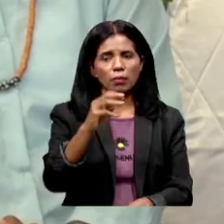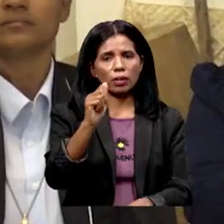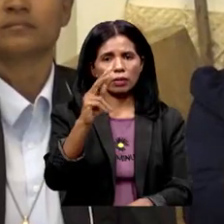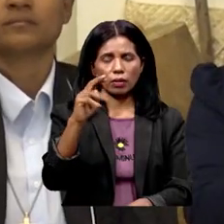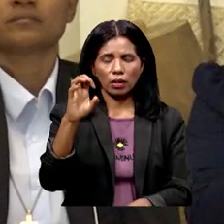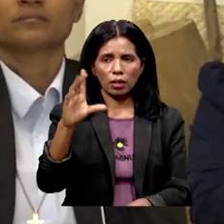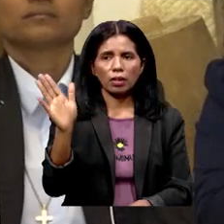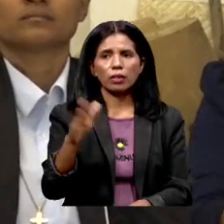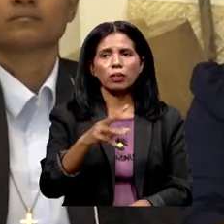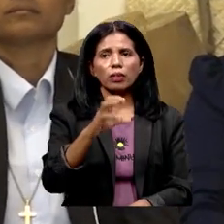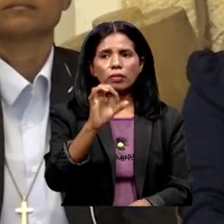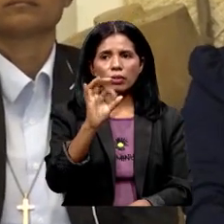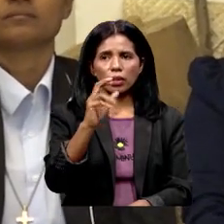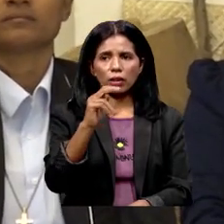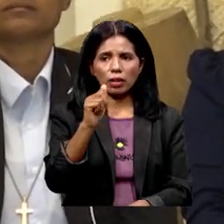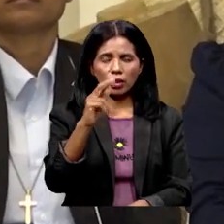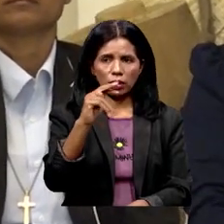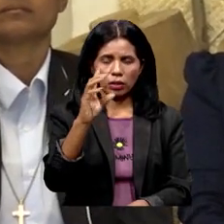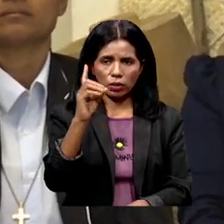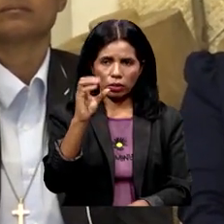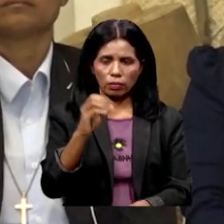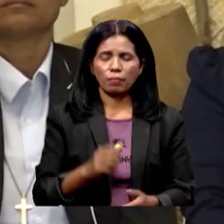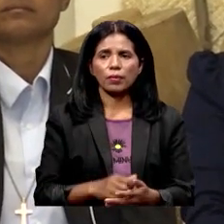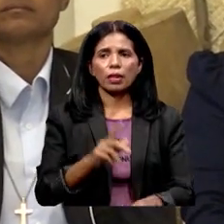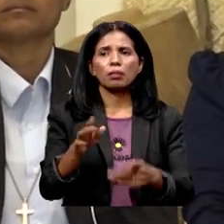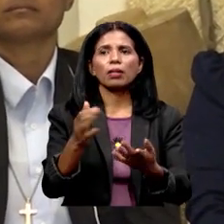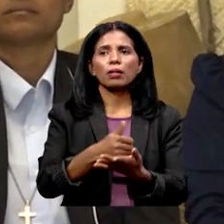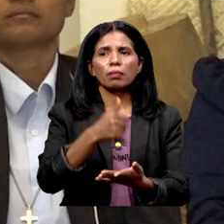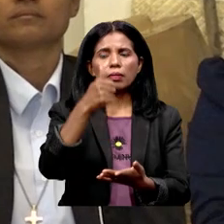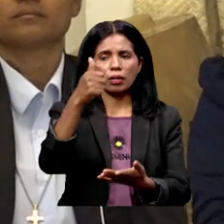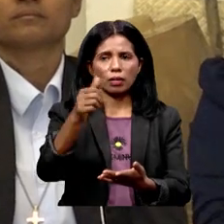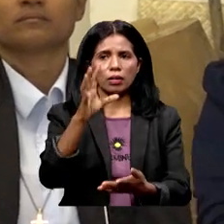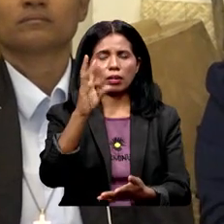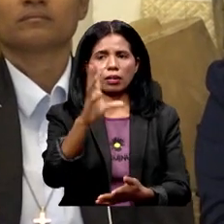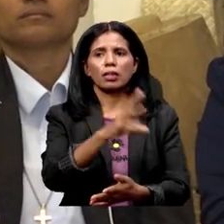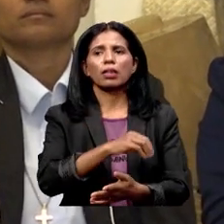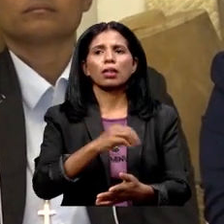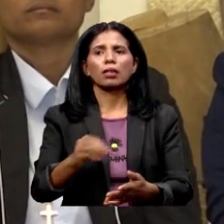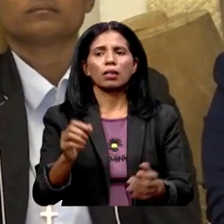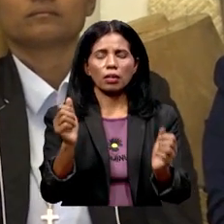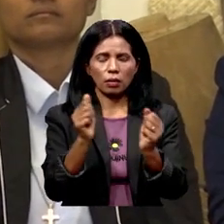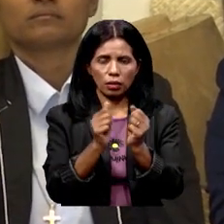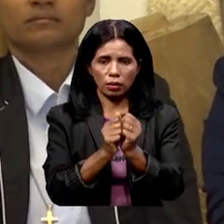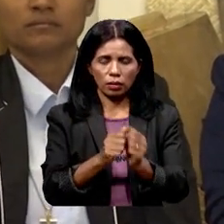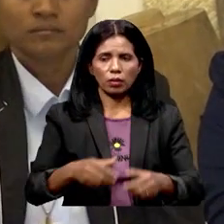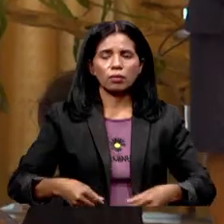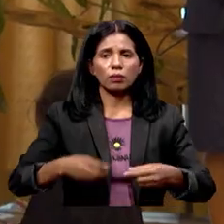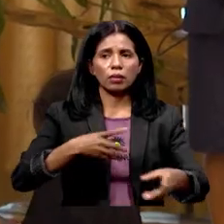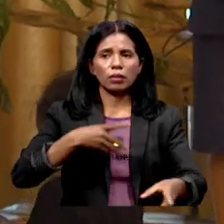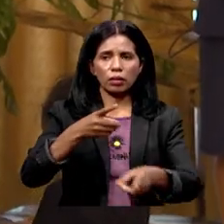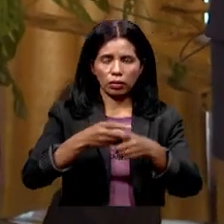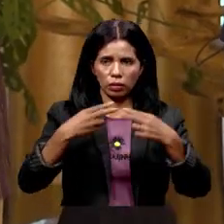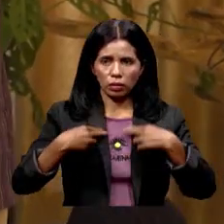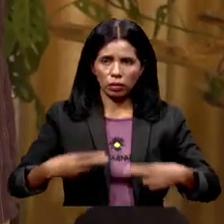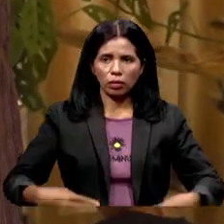no Fernando Antônio Pires Madeira. Maná, nai, nai, nen, e edição Badala Sanulo Resinen, Prêmio Direitos Humanos Sérgio